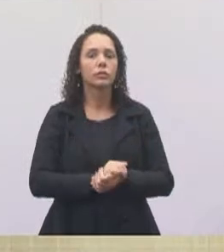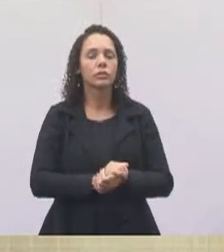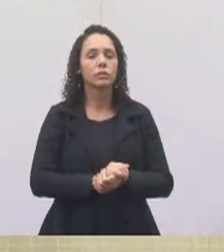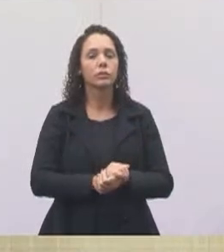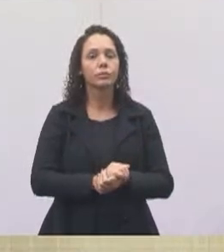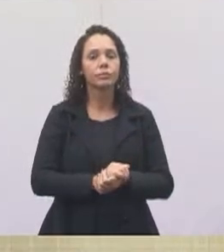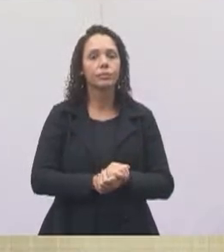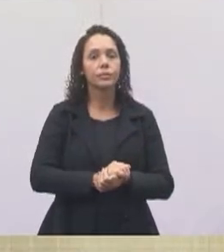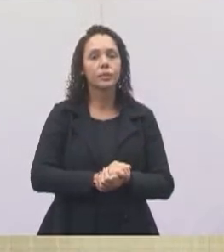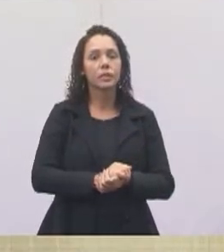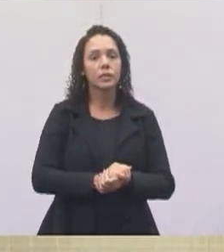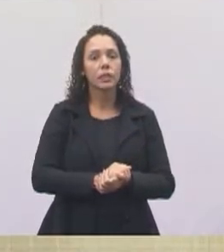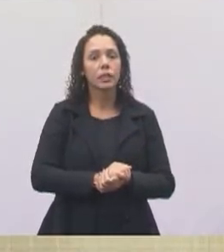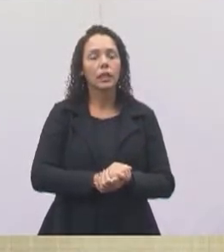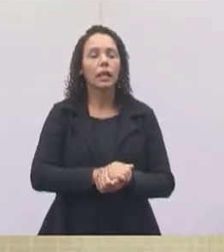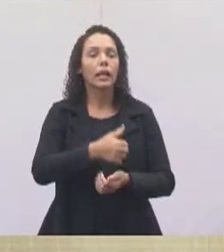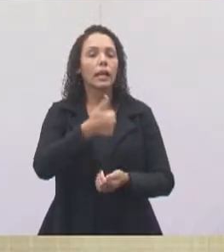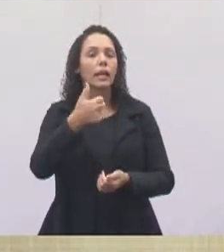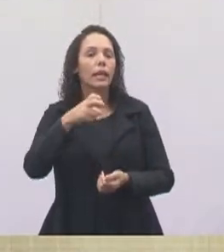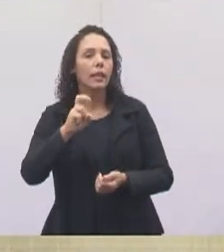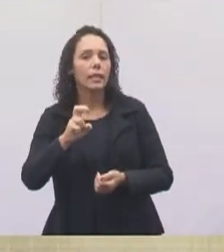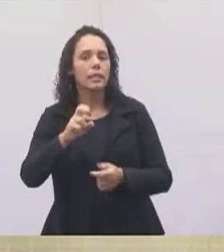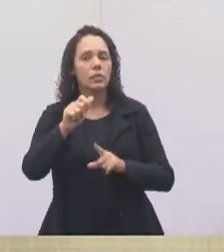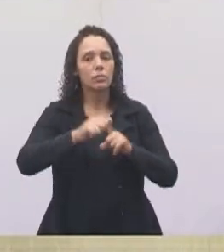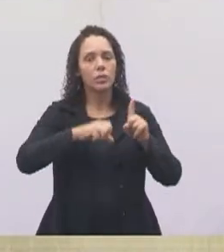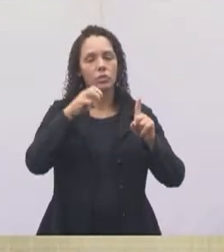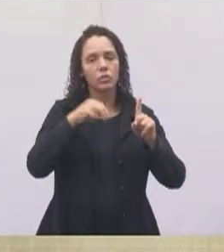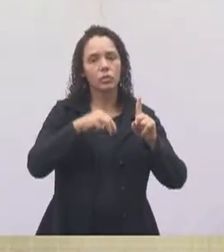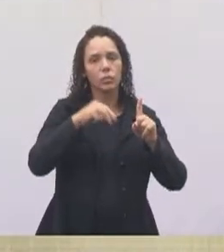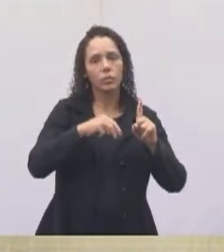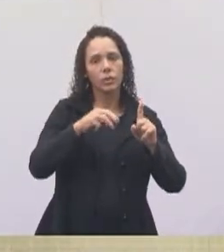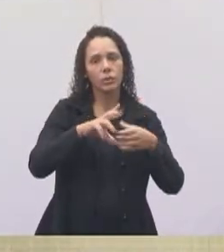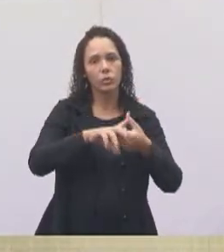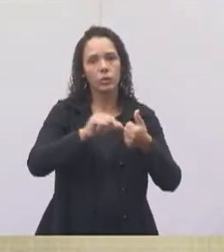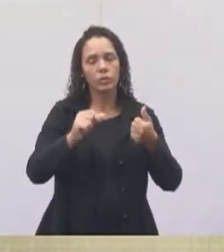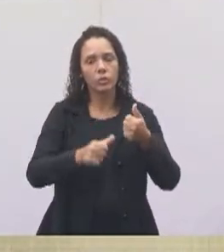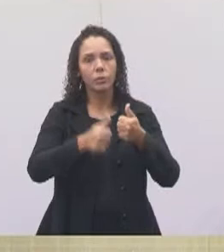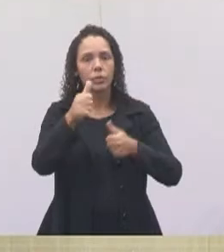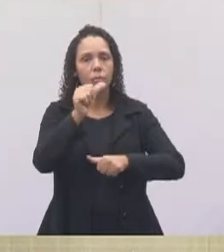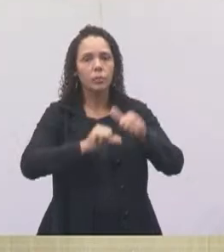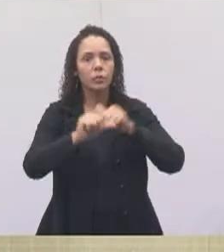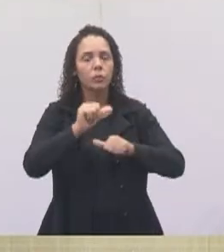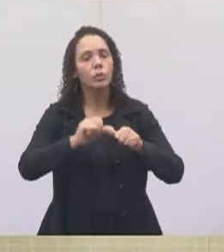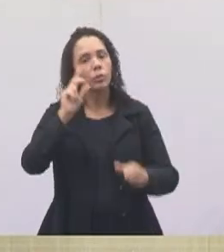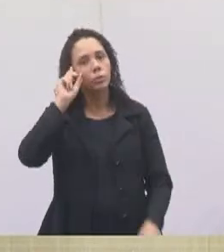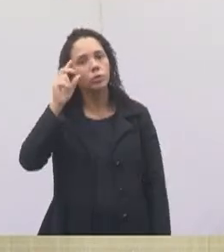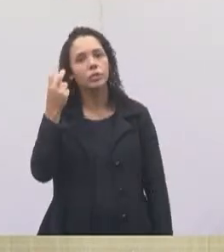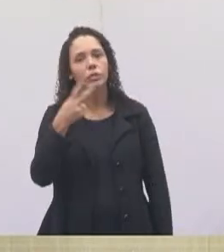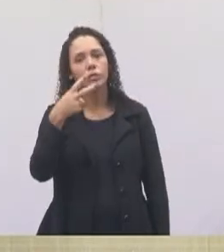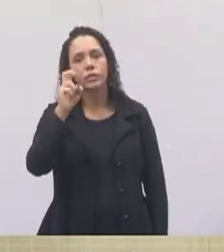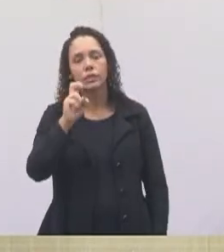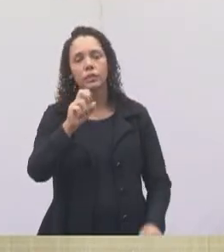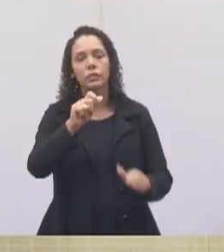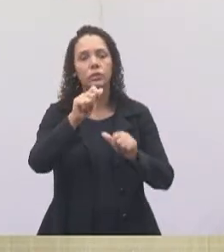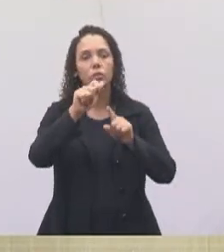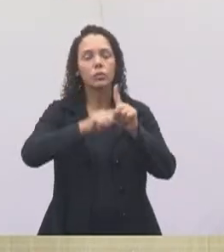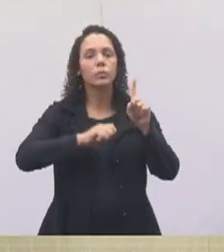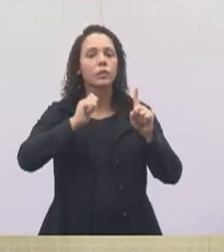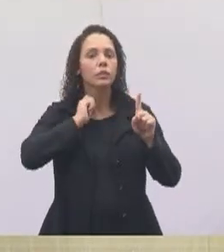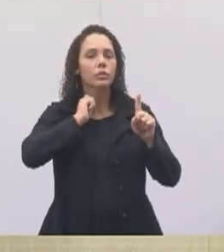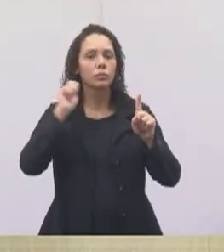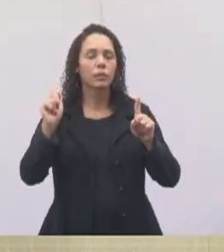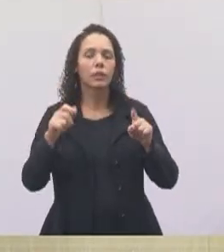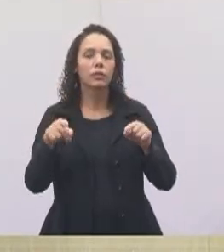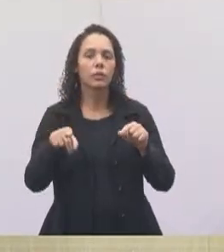novembro, constante no artigo 1º do projeto de lei em epígrafe, passa a constar com 25 de maio. Justificativa. A